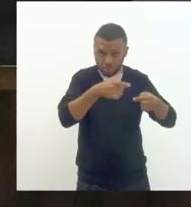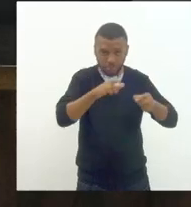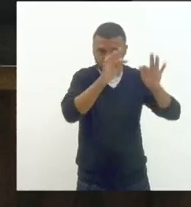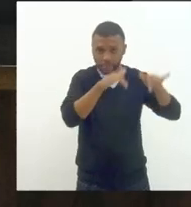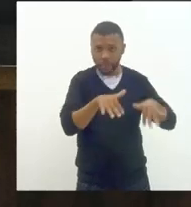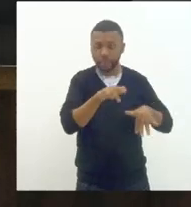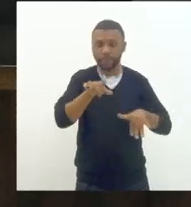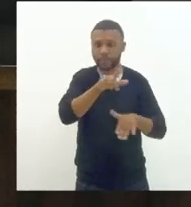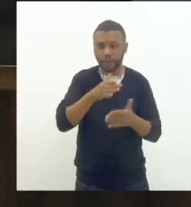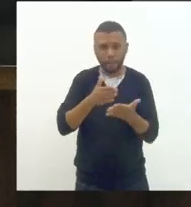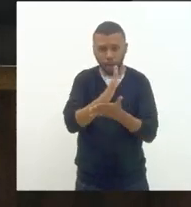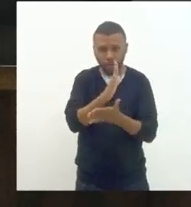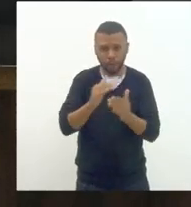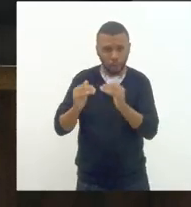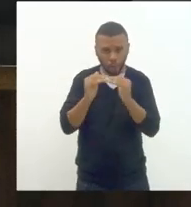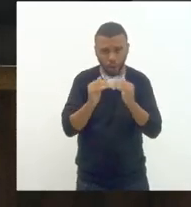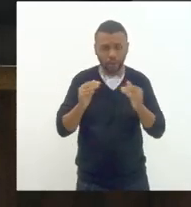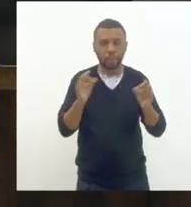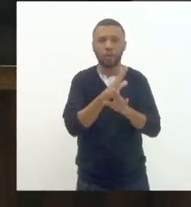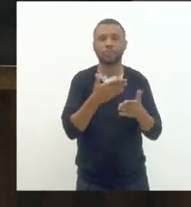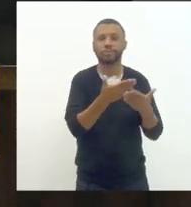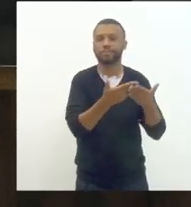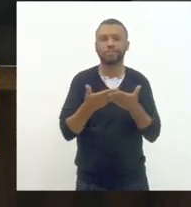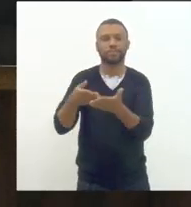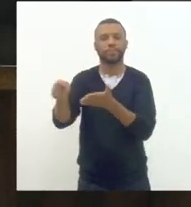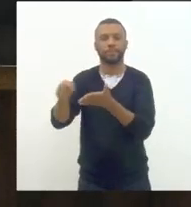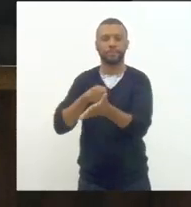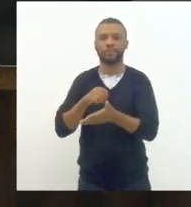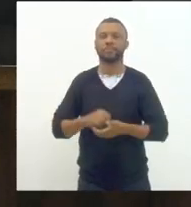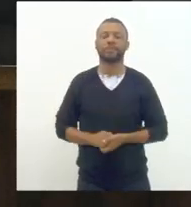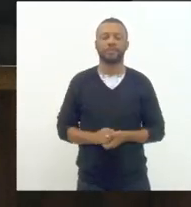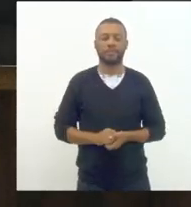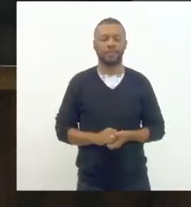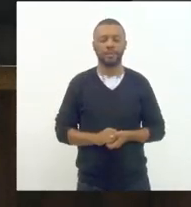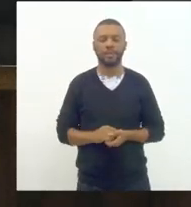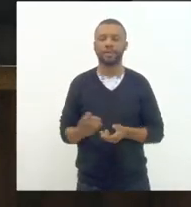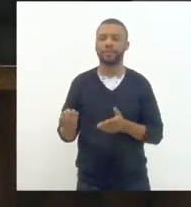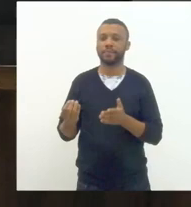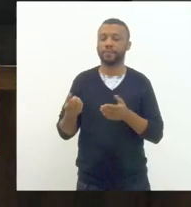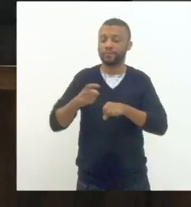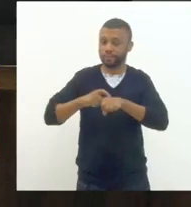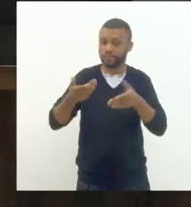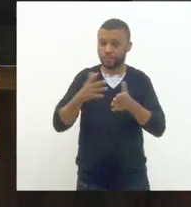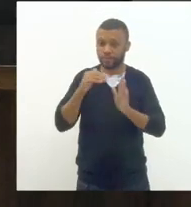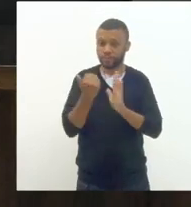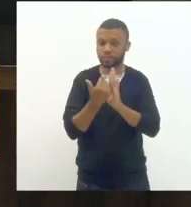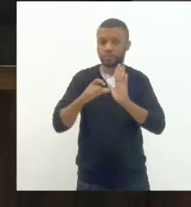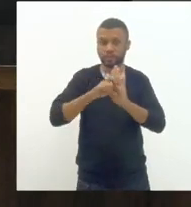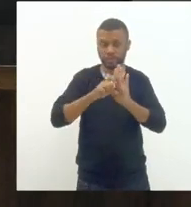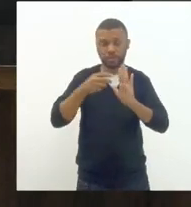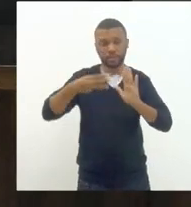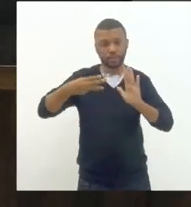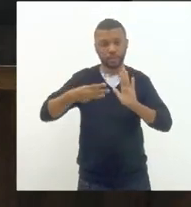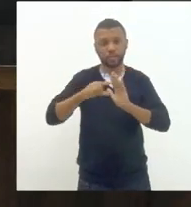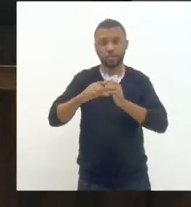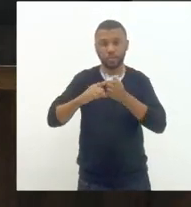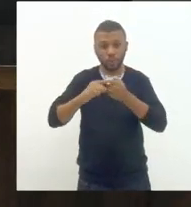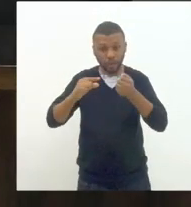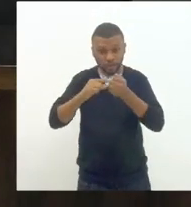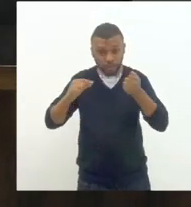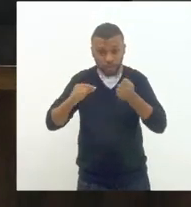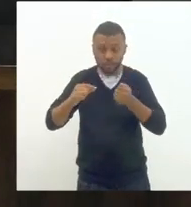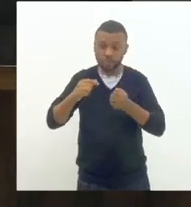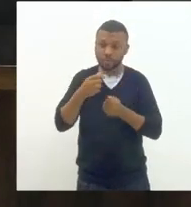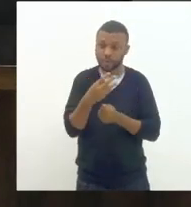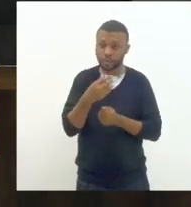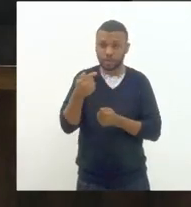aprovam permaneçam como estão. Aprovado, vai à promulgação. Incluído na ordem do dia, de acordo com o parágrafo 3º do artigo 47 do Regimento